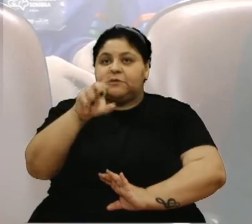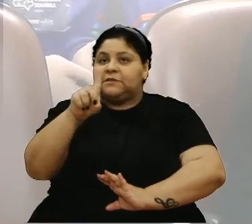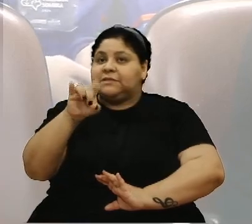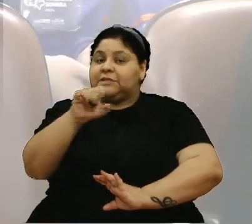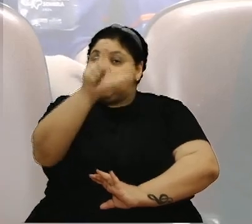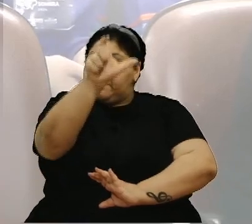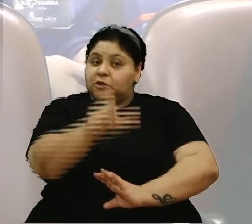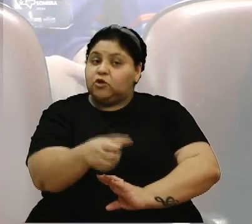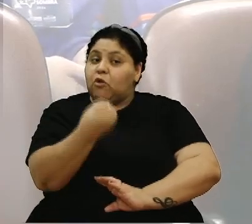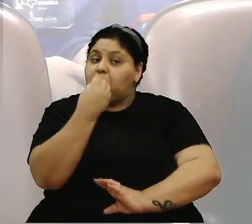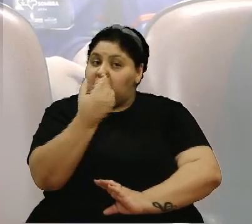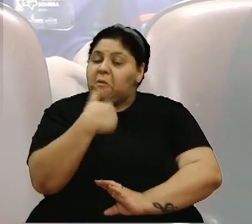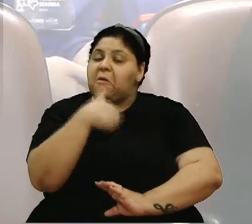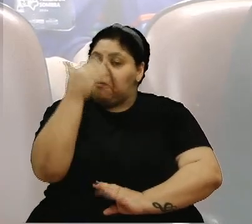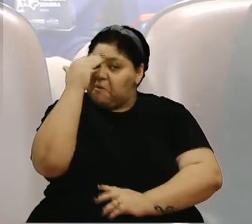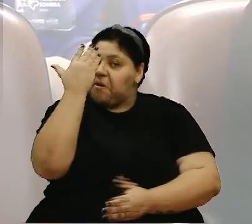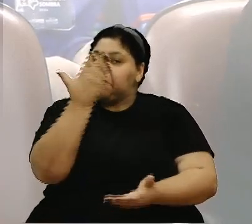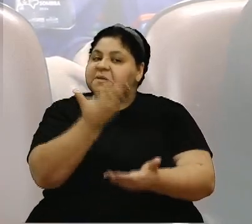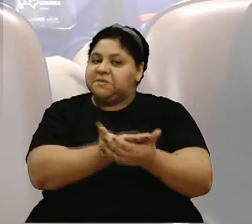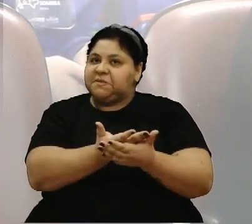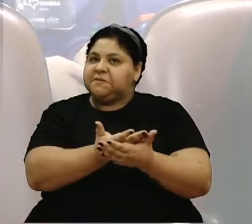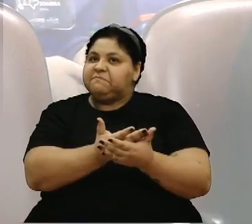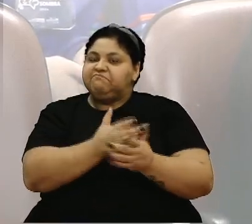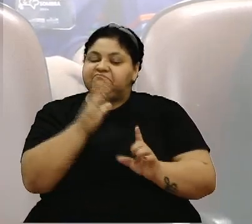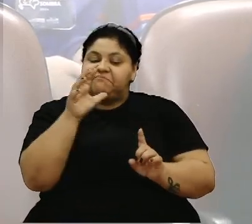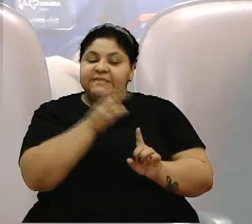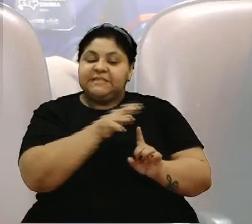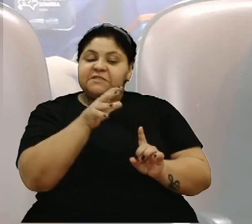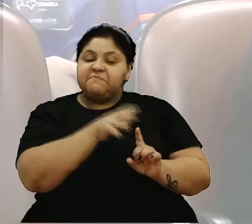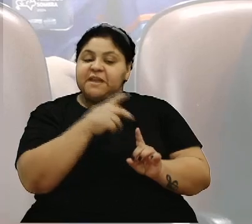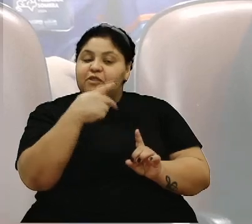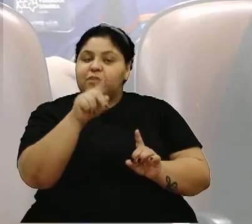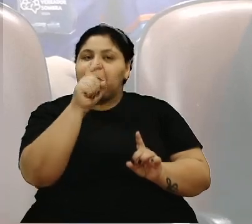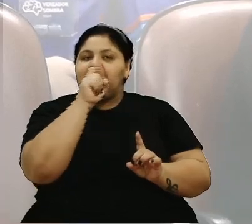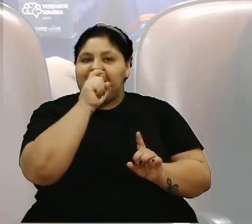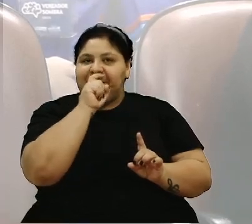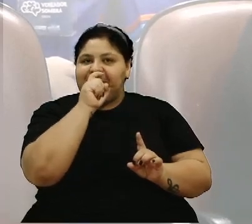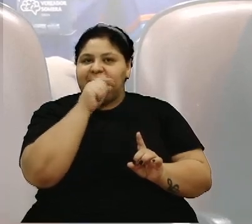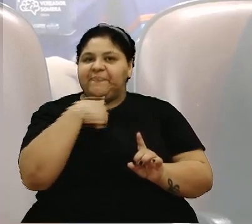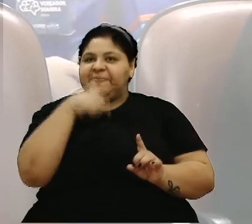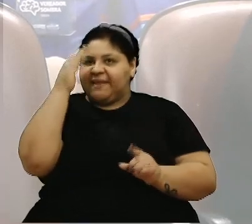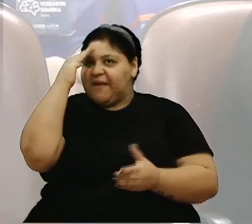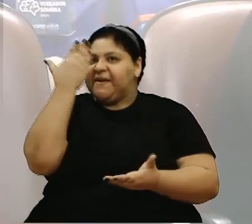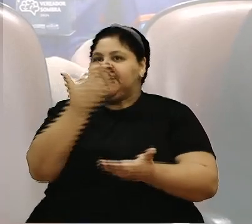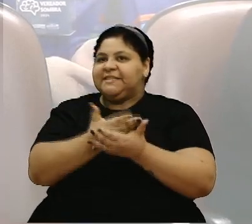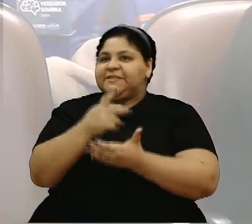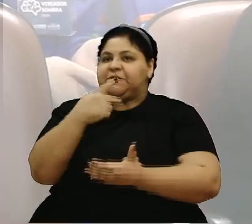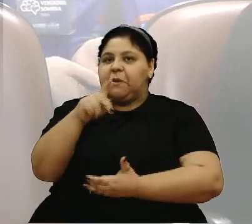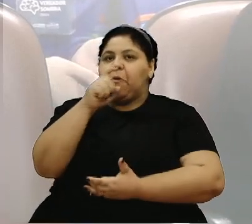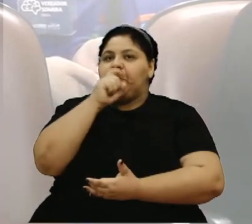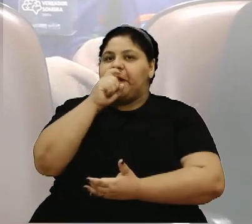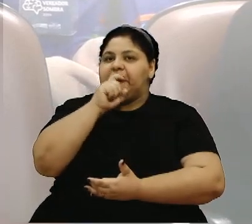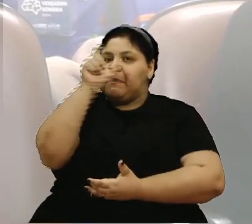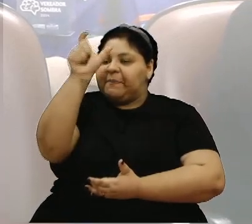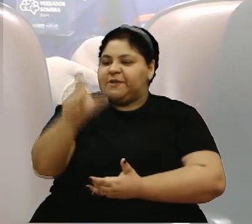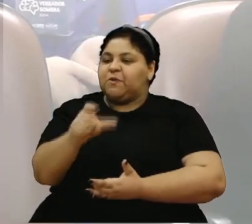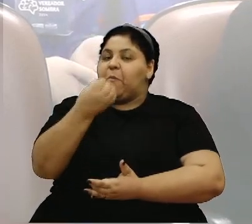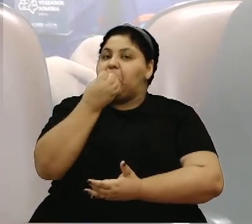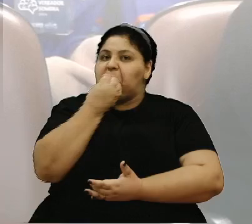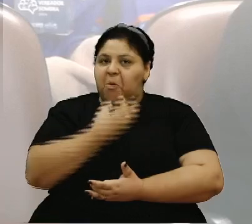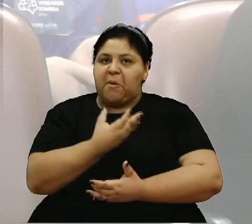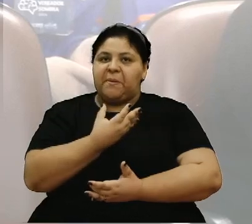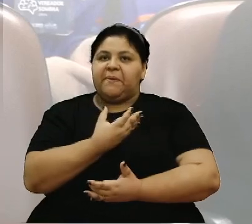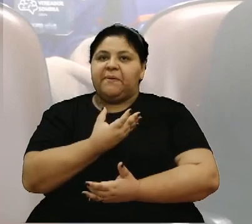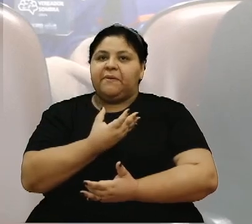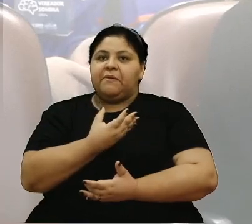tenho certeza que você se espelha no seu pai. Então, tenho certeza que o seu pai era uma pessoa boa e